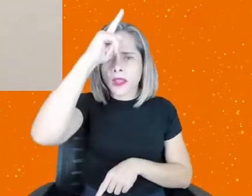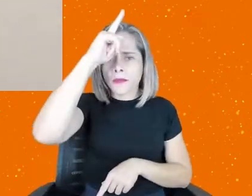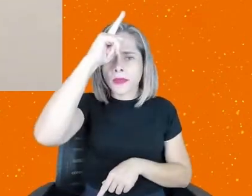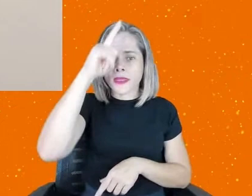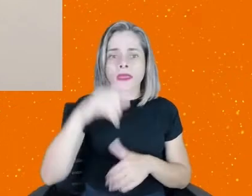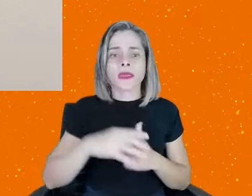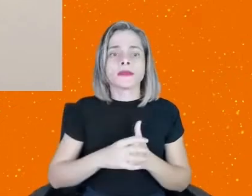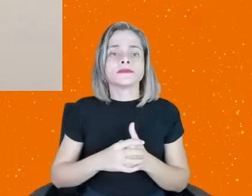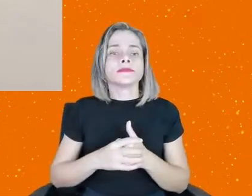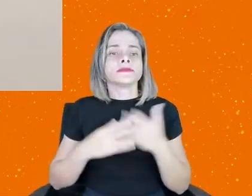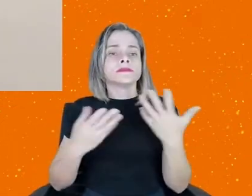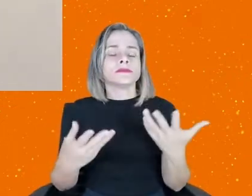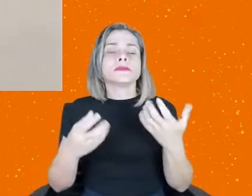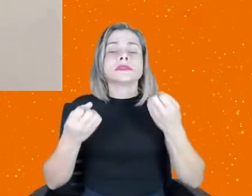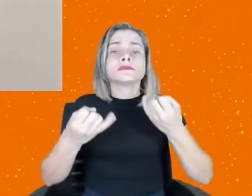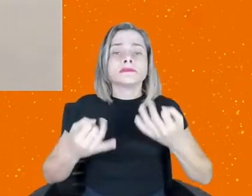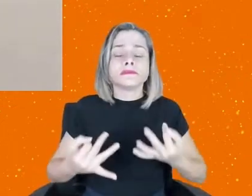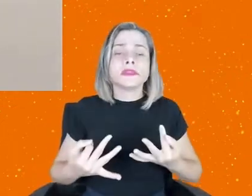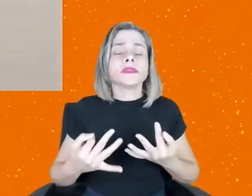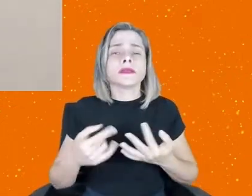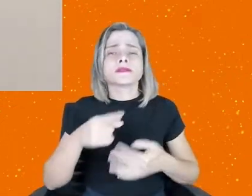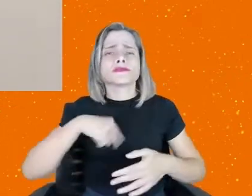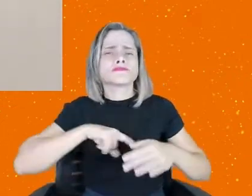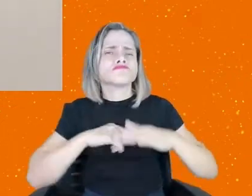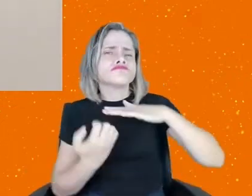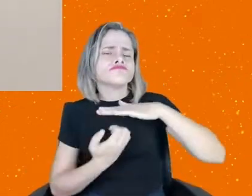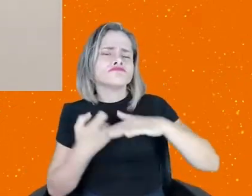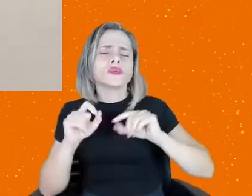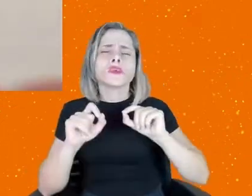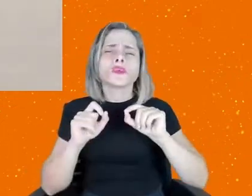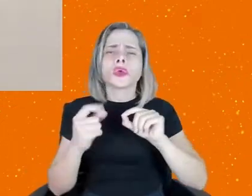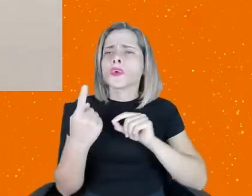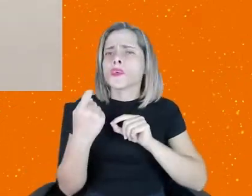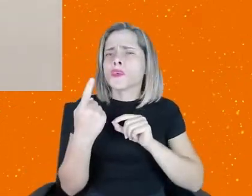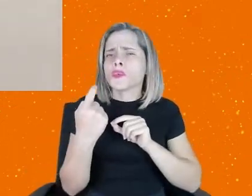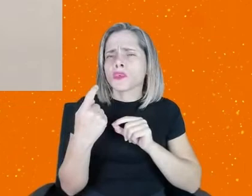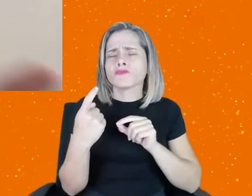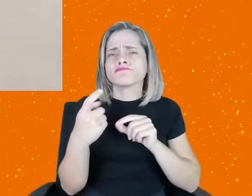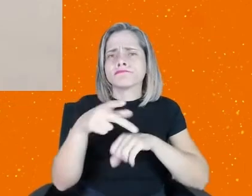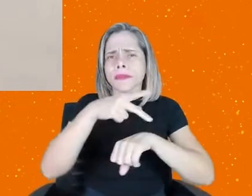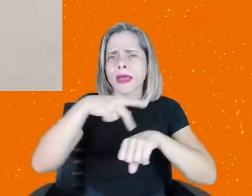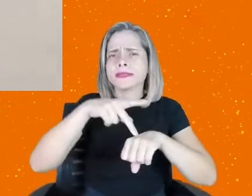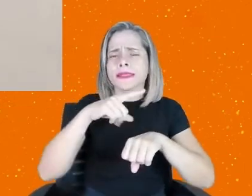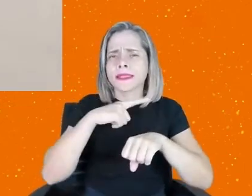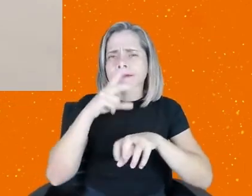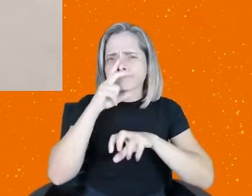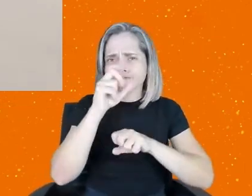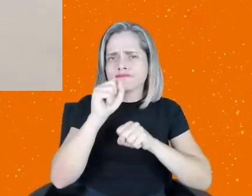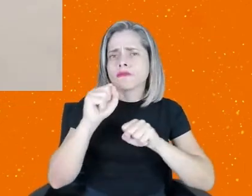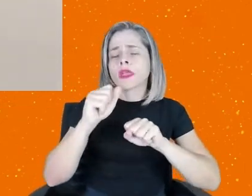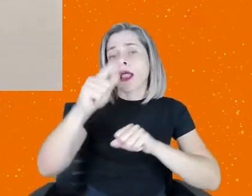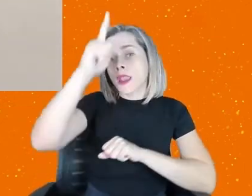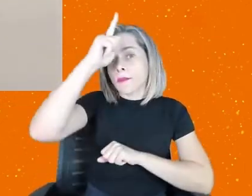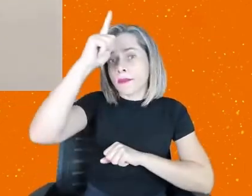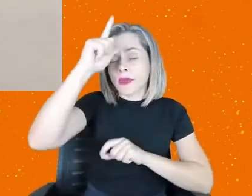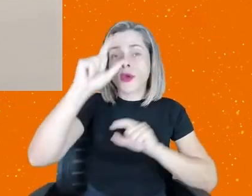única operação direta que ela atende dar é tipo de chover é na Alemanha né que o país altamente fibrado altamente